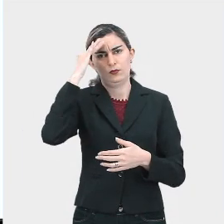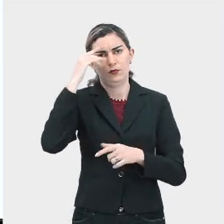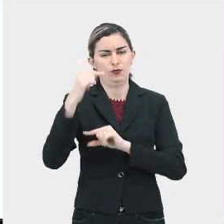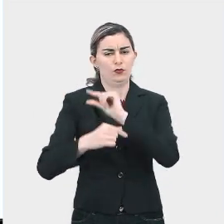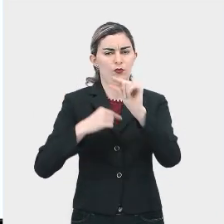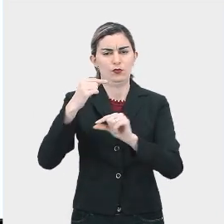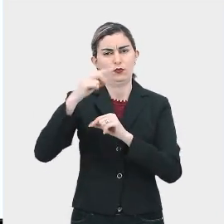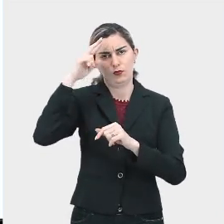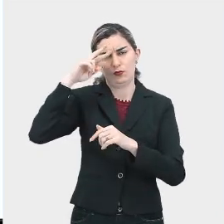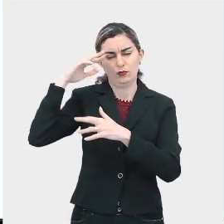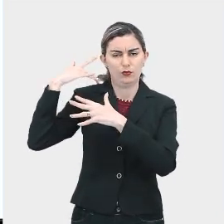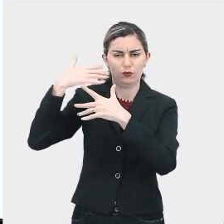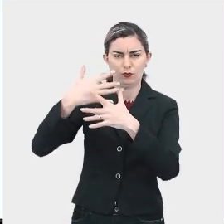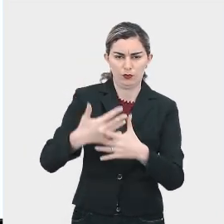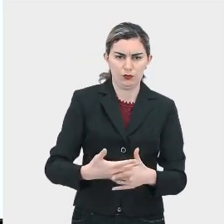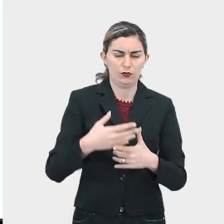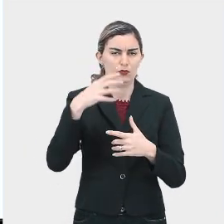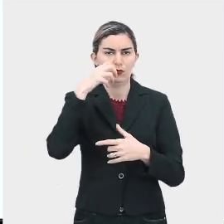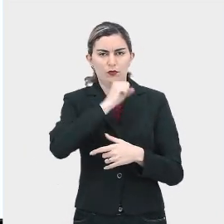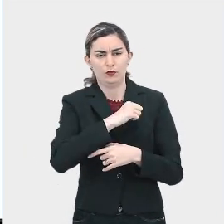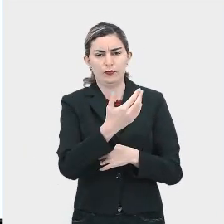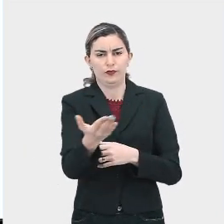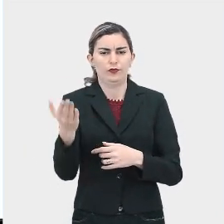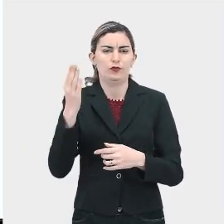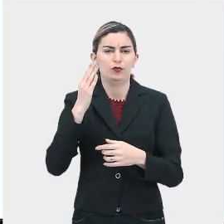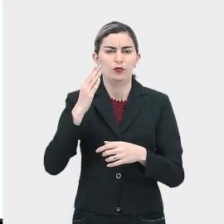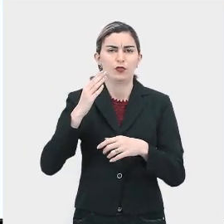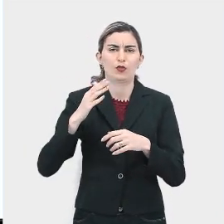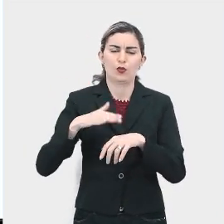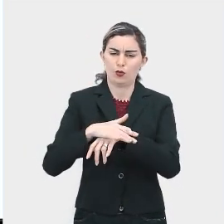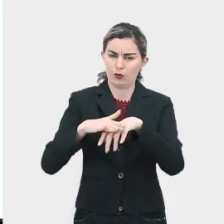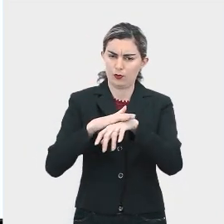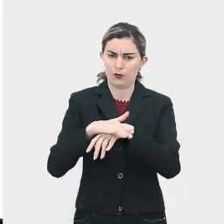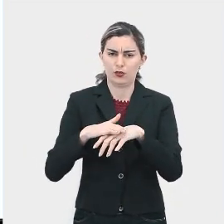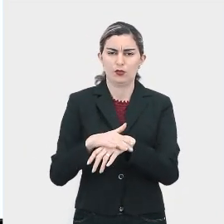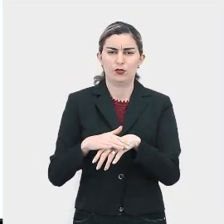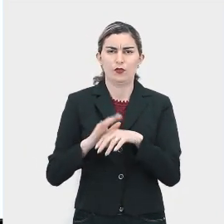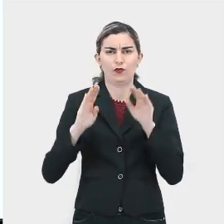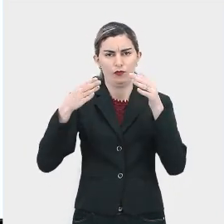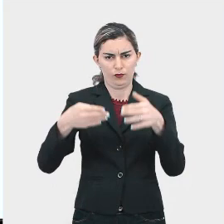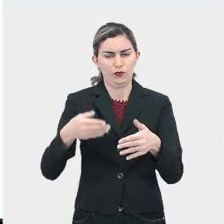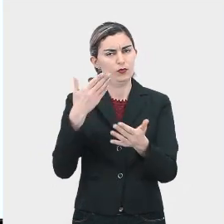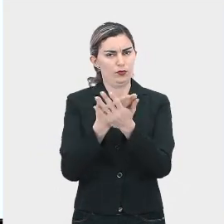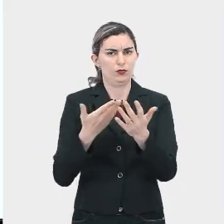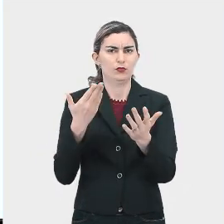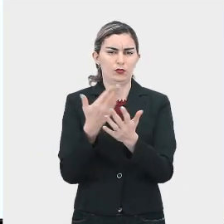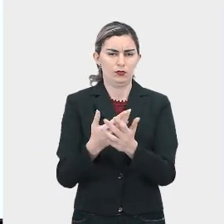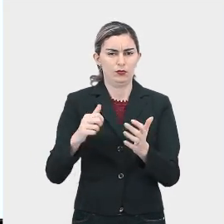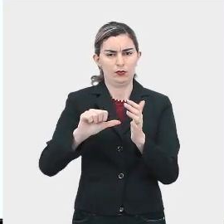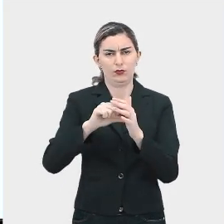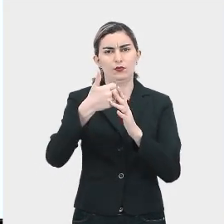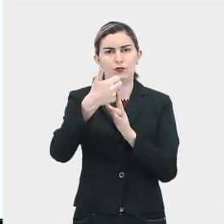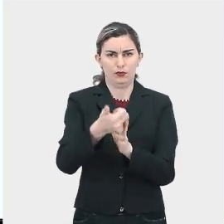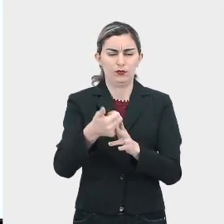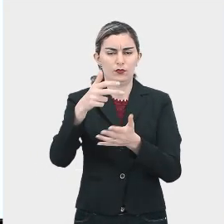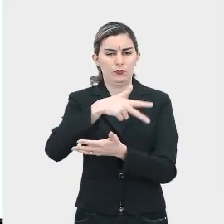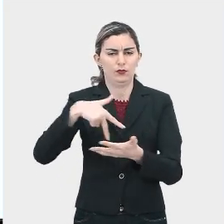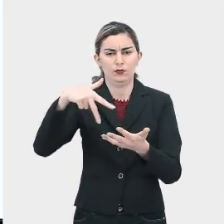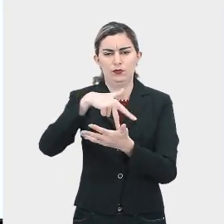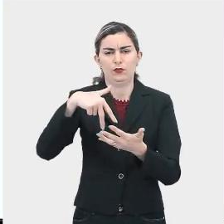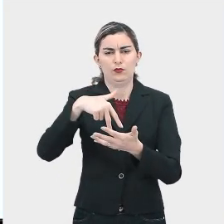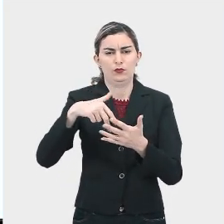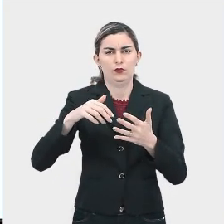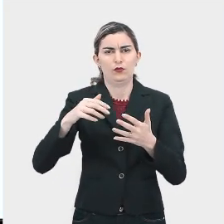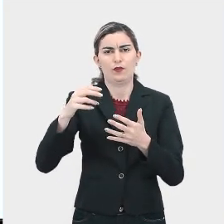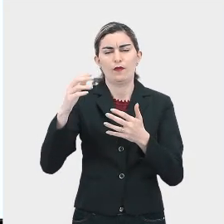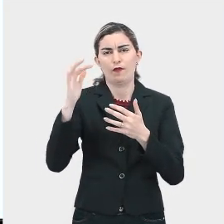entendeu um pouquinho da história da dança, bem rapidinha, a gente vai começar a entrar no foco da nossa aula, primeiramente com as